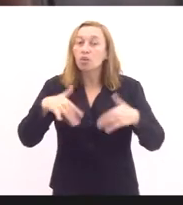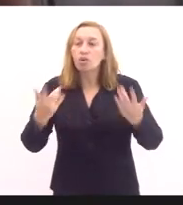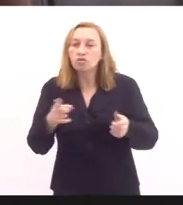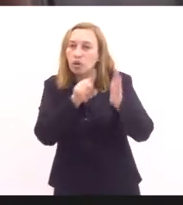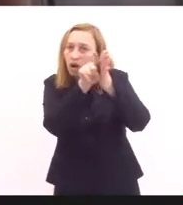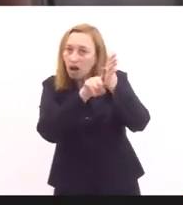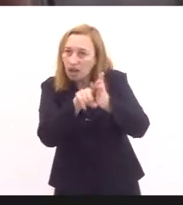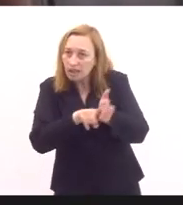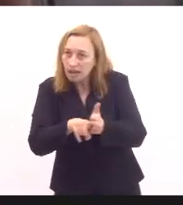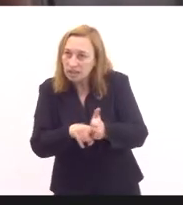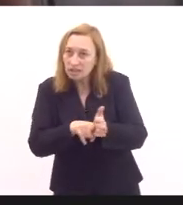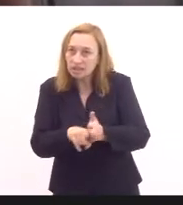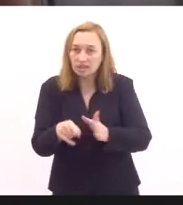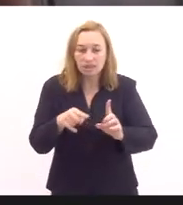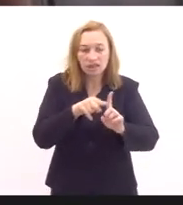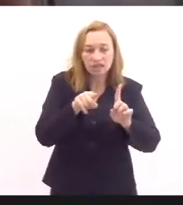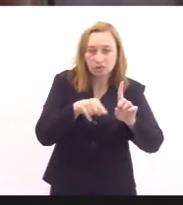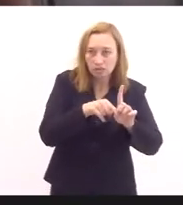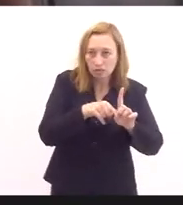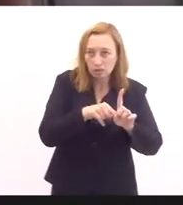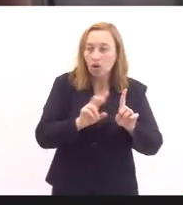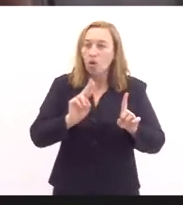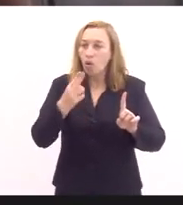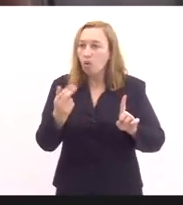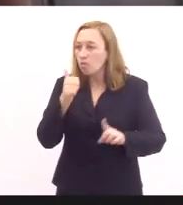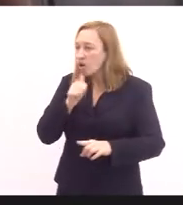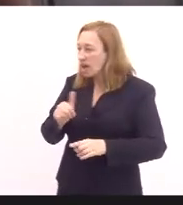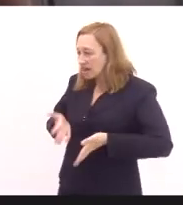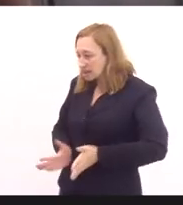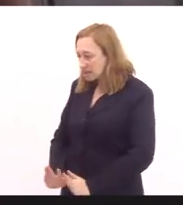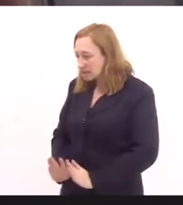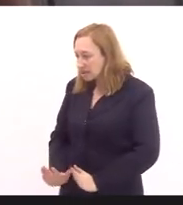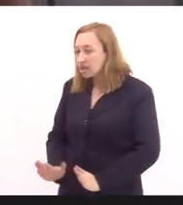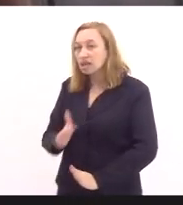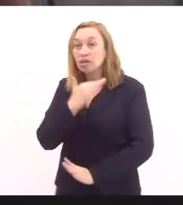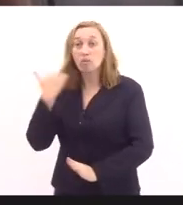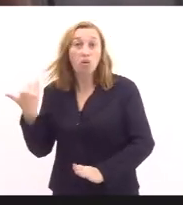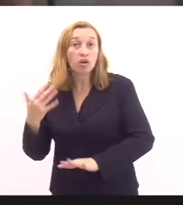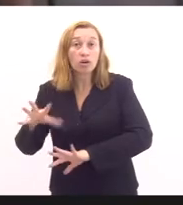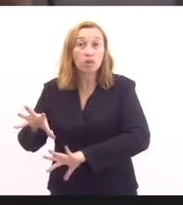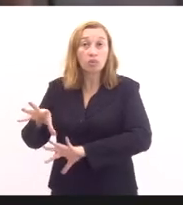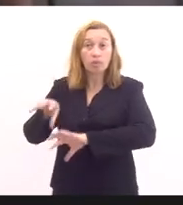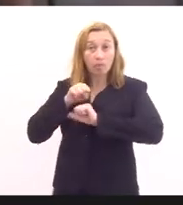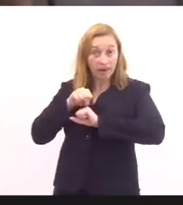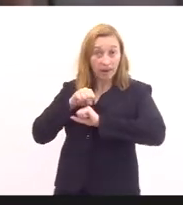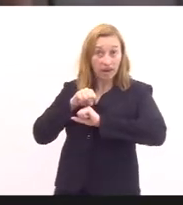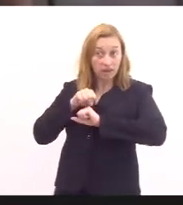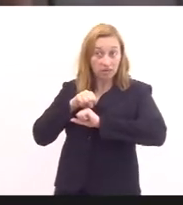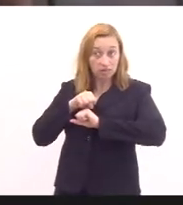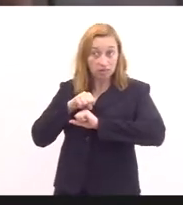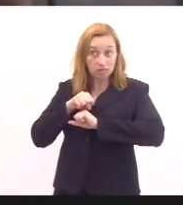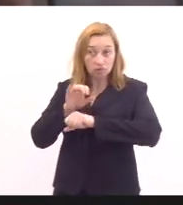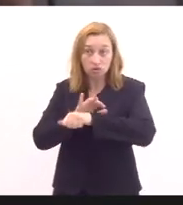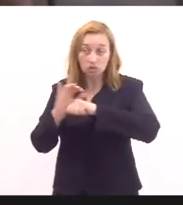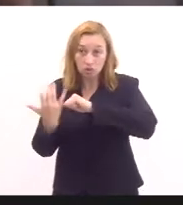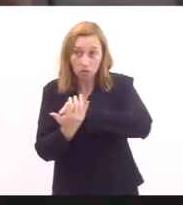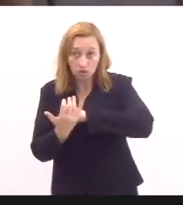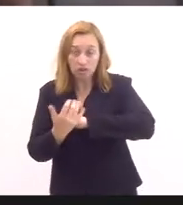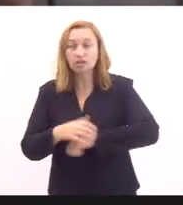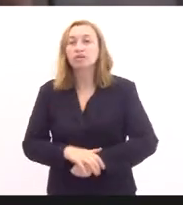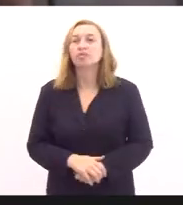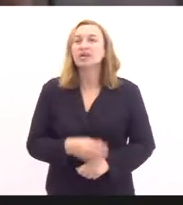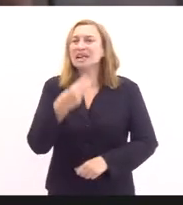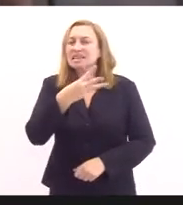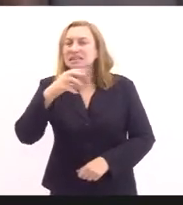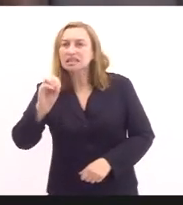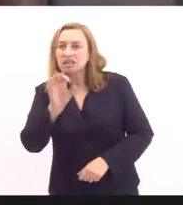quando a gente Analisa aquela gestantes e puérperas que morreram bobidi morreram de convite elas morreram vídeos